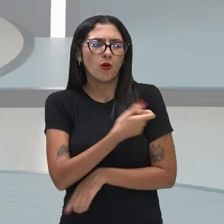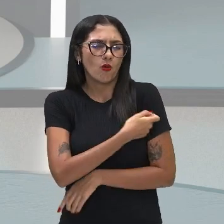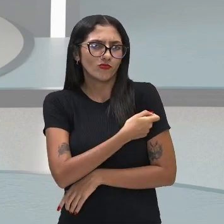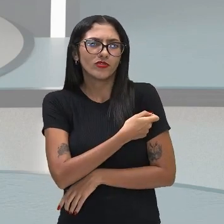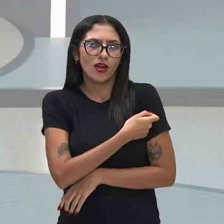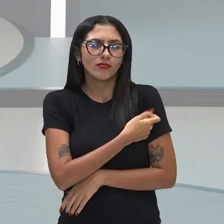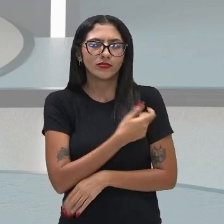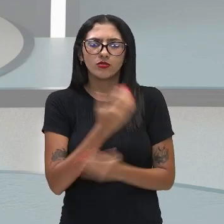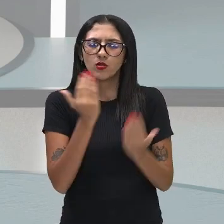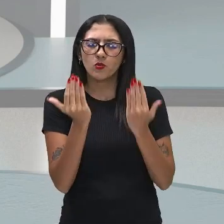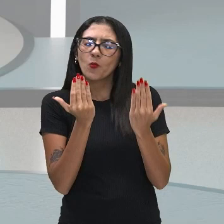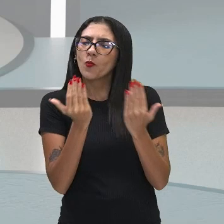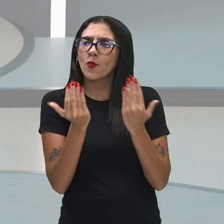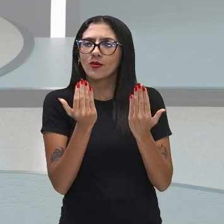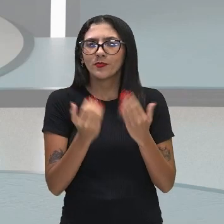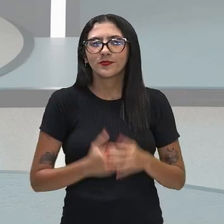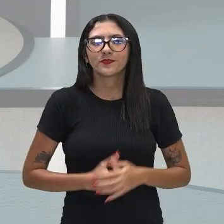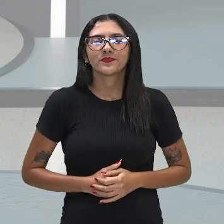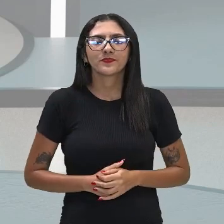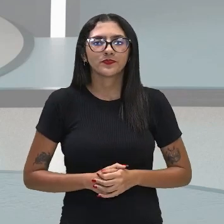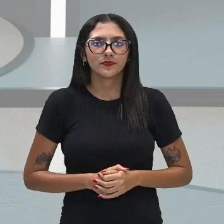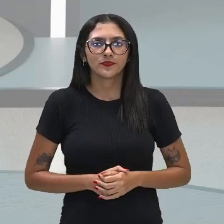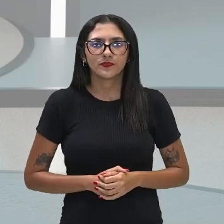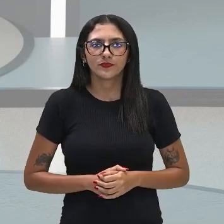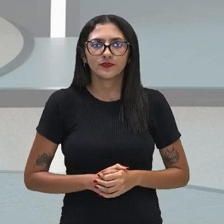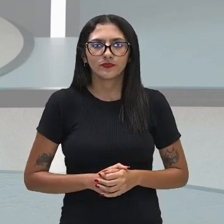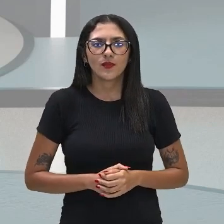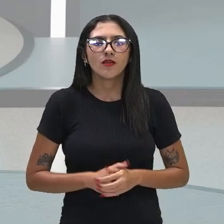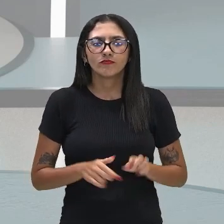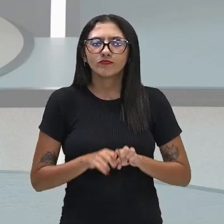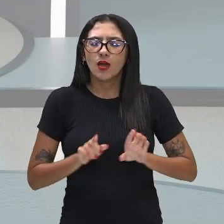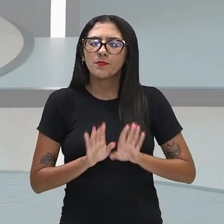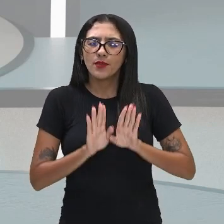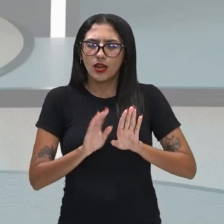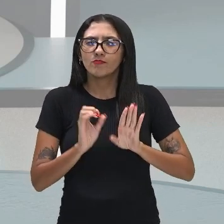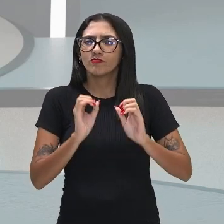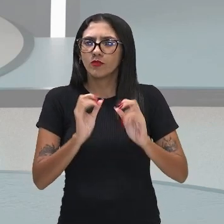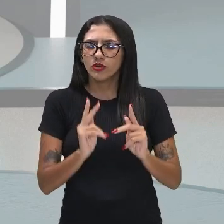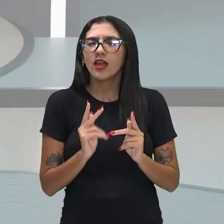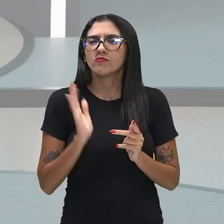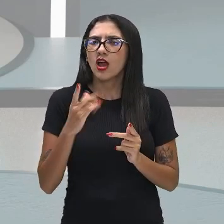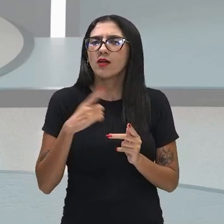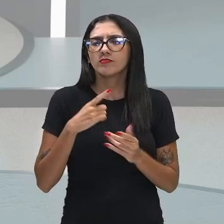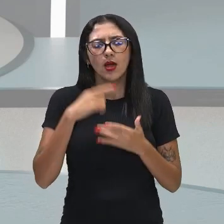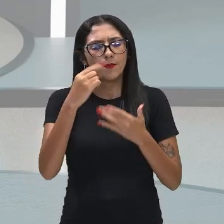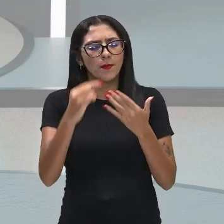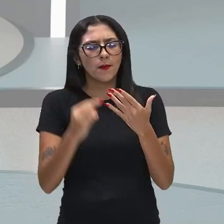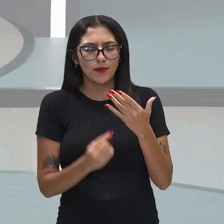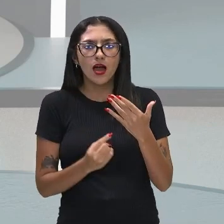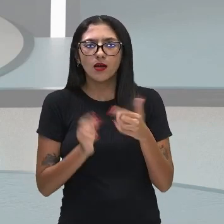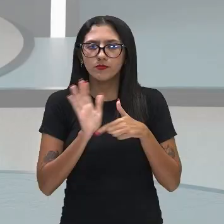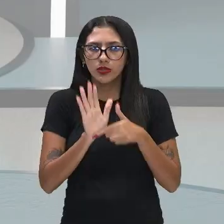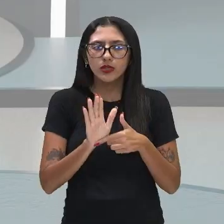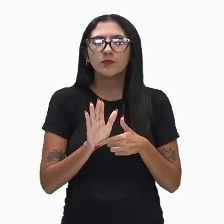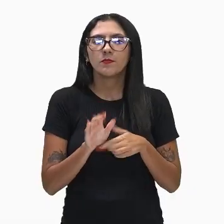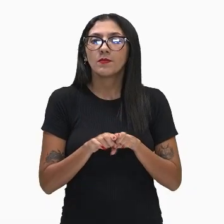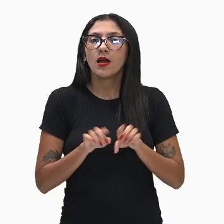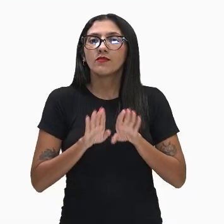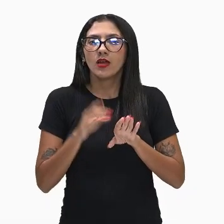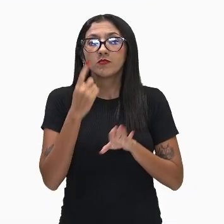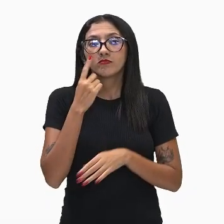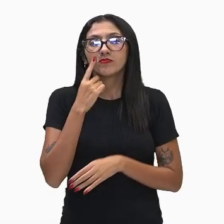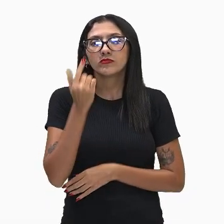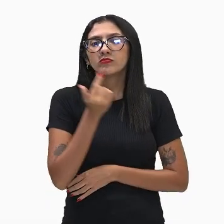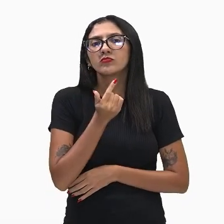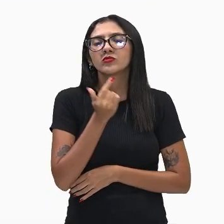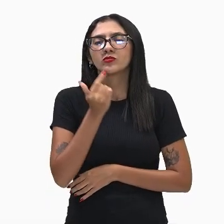desses doping, tá bom? Mas, professor, tudo bem, aí eu já falei até alguns aqui, mas vamos embora ver melhor aí, ó, os efeitos